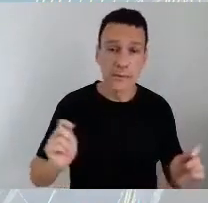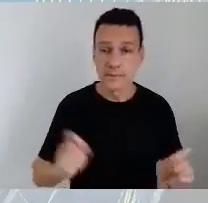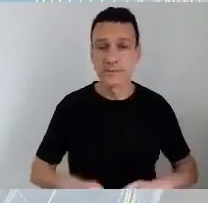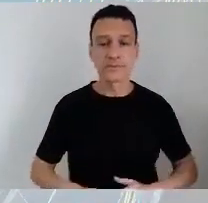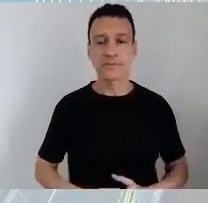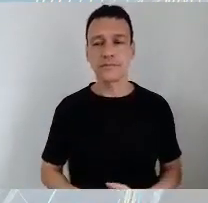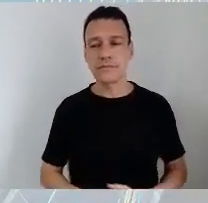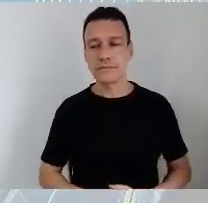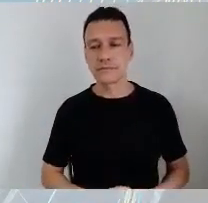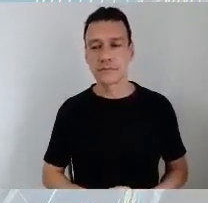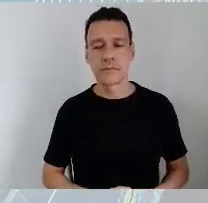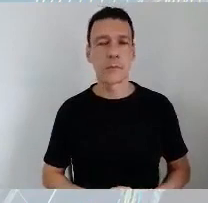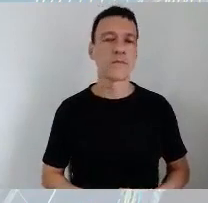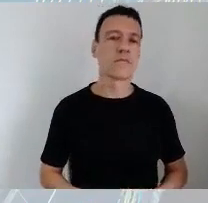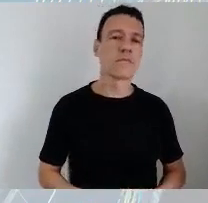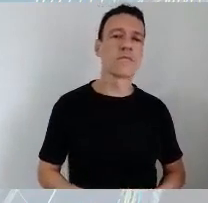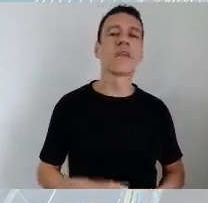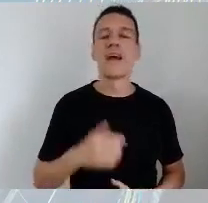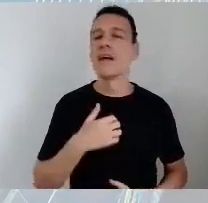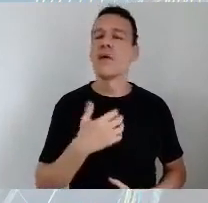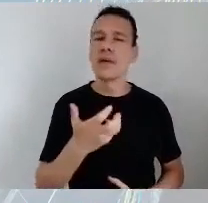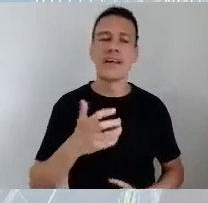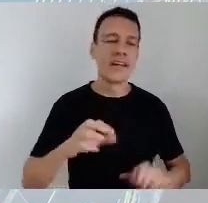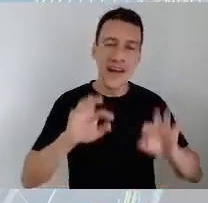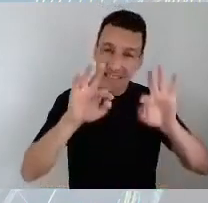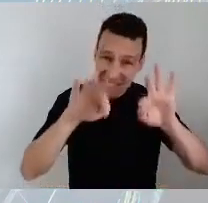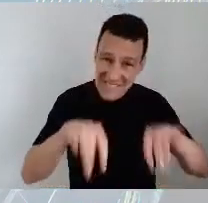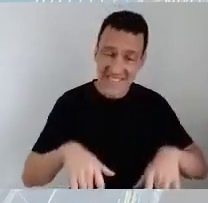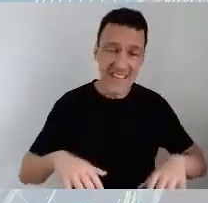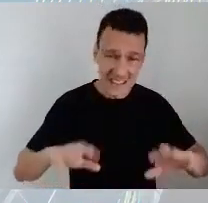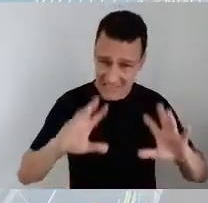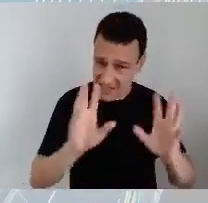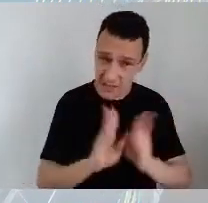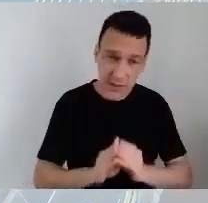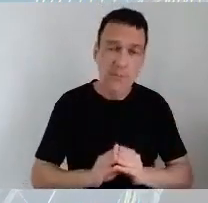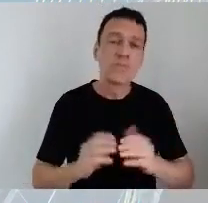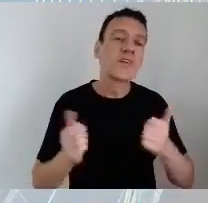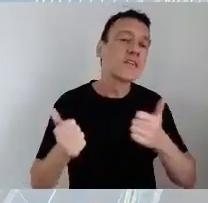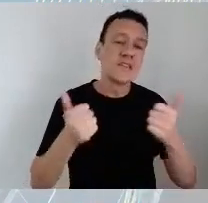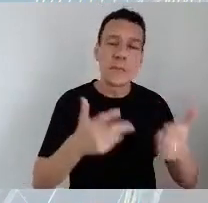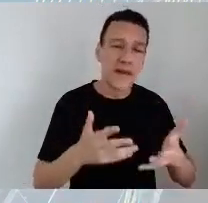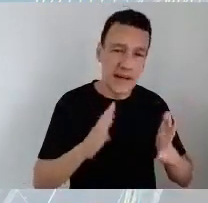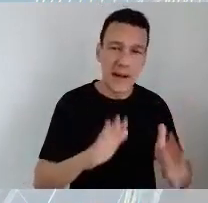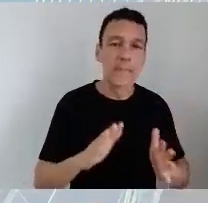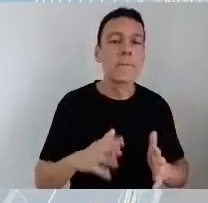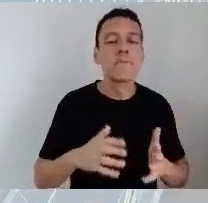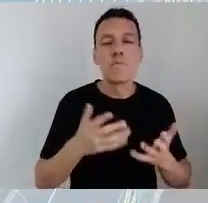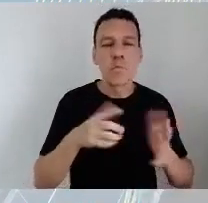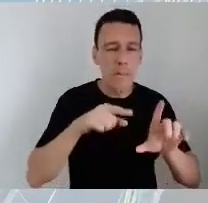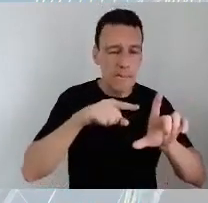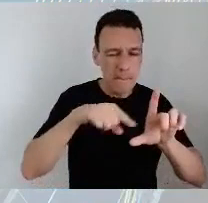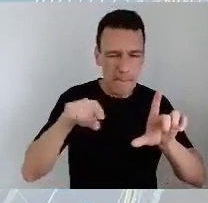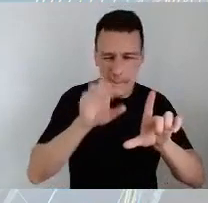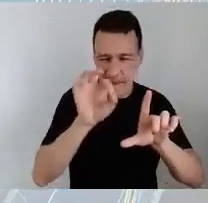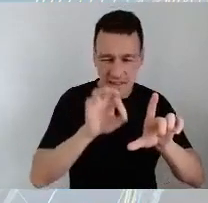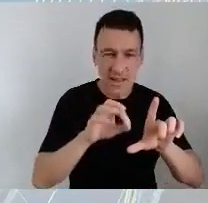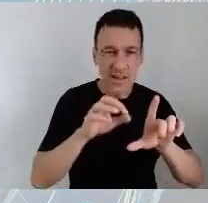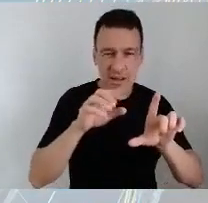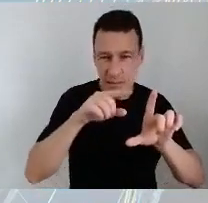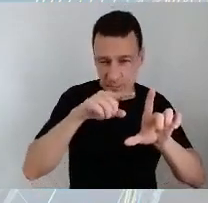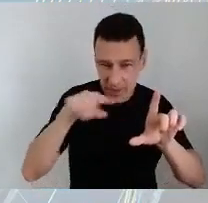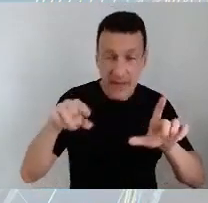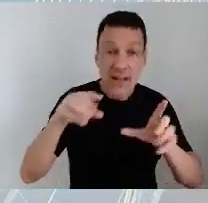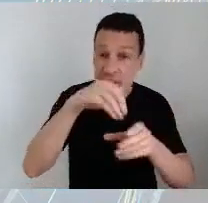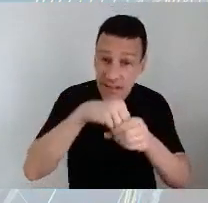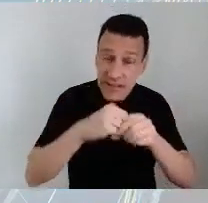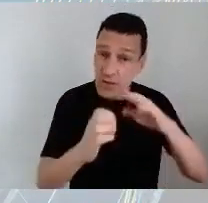queria finalizar ali reforçando que aplicar métricas dentro da empresa de vocês, né, do seu time, não vai